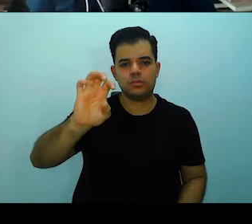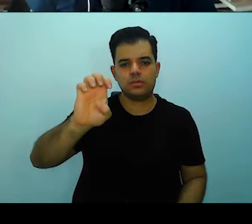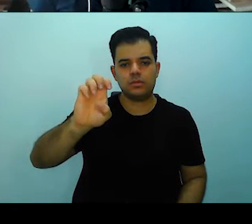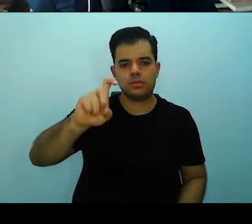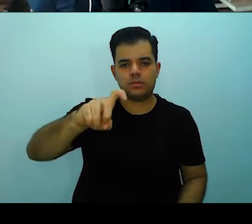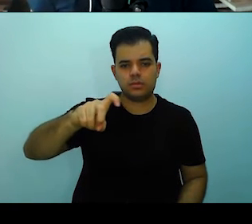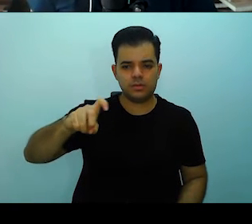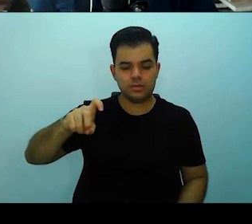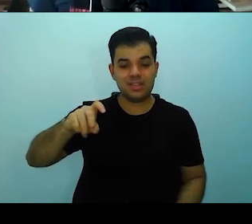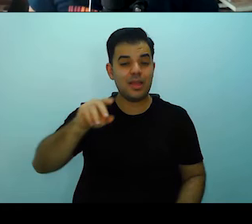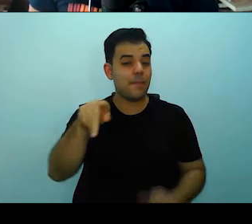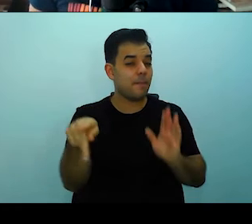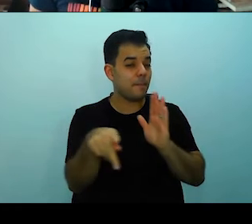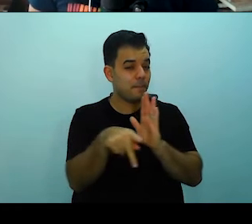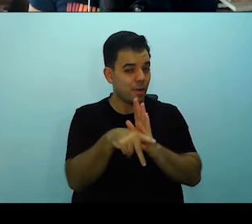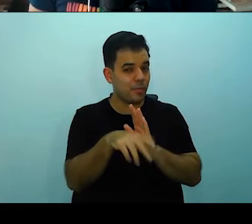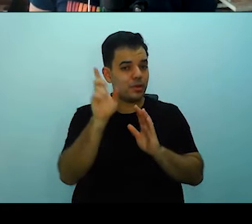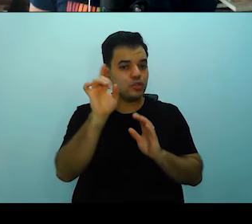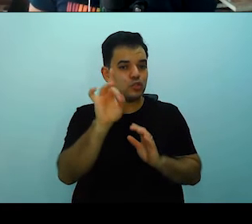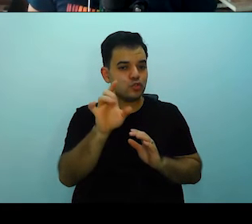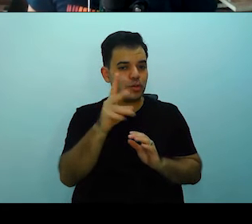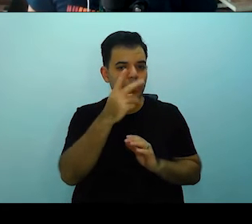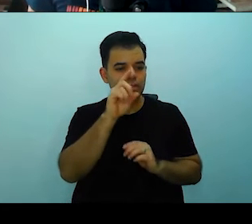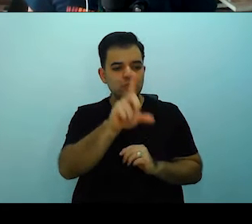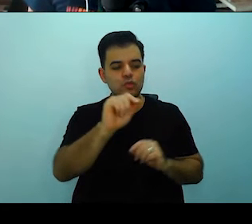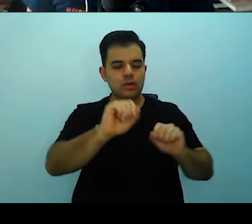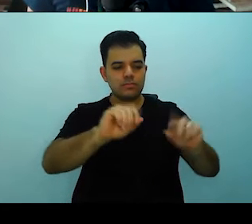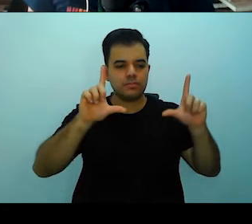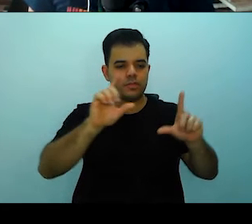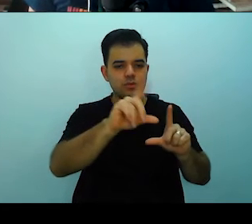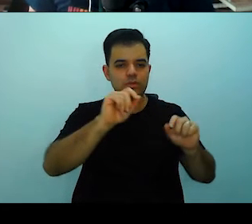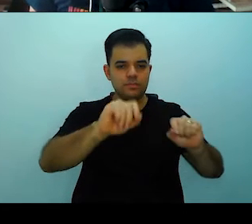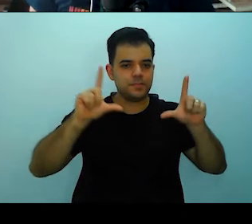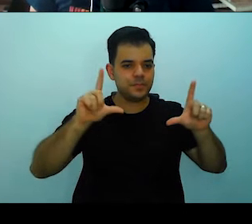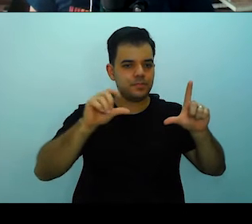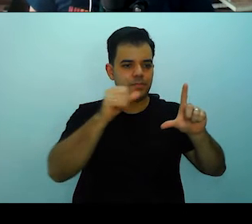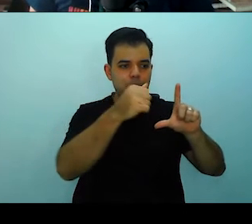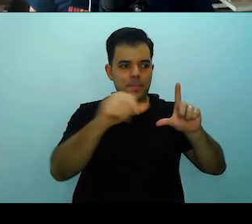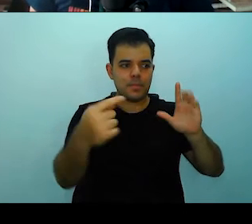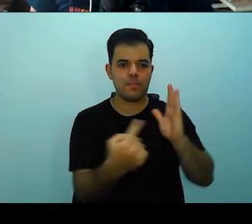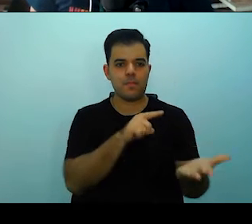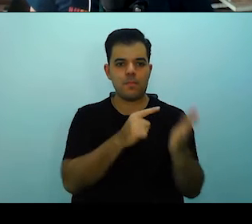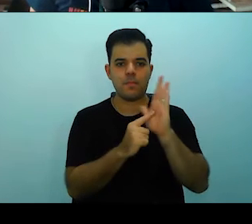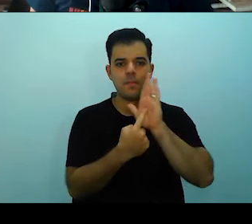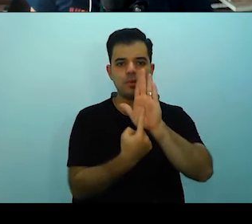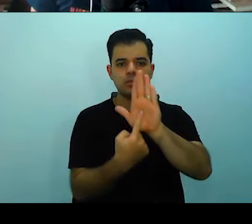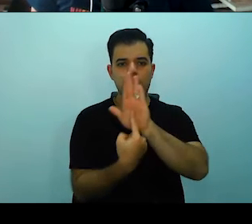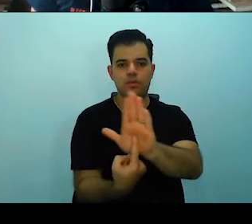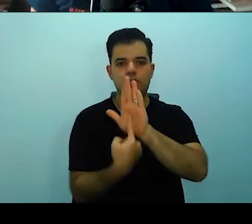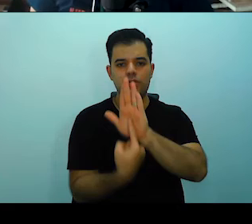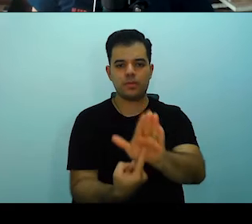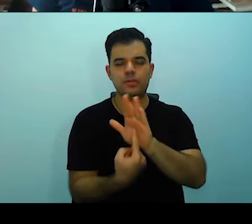linguagem de programação. Ele é uma forma que a gente encontrou de representar